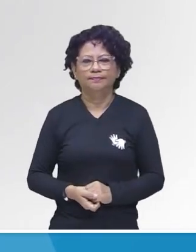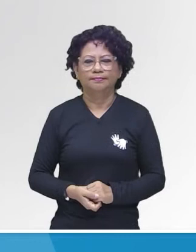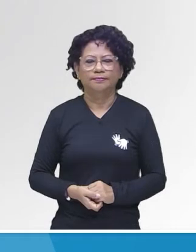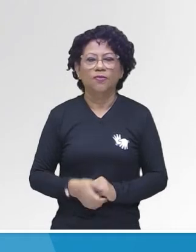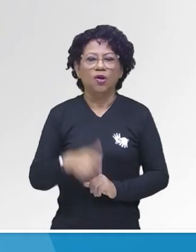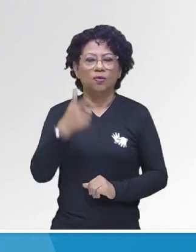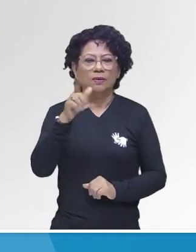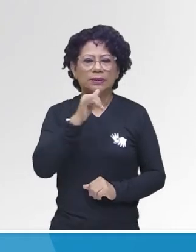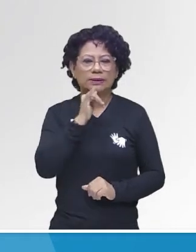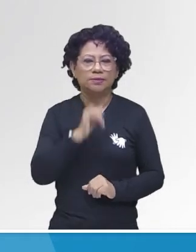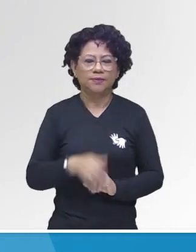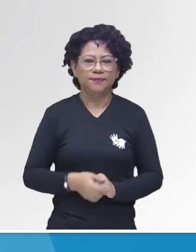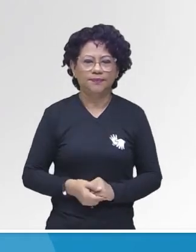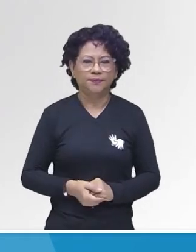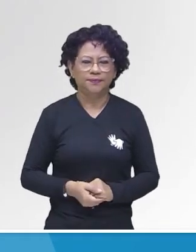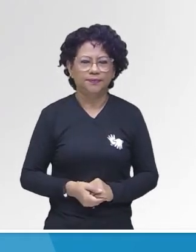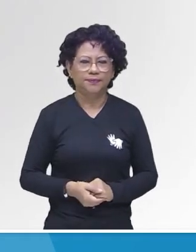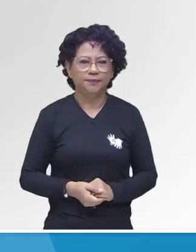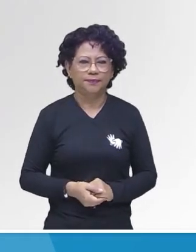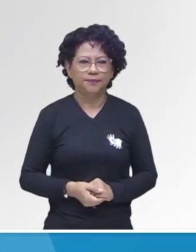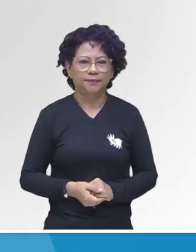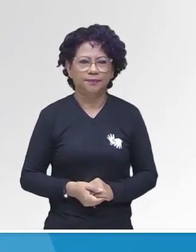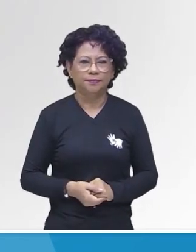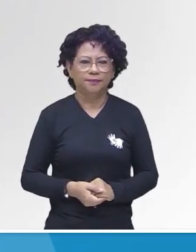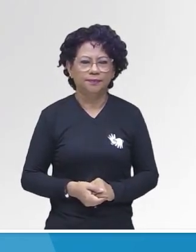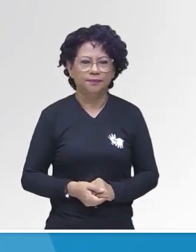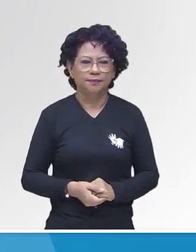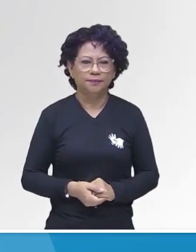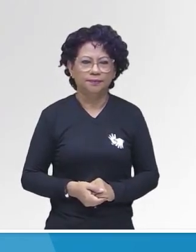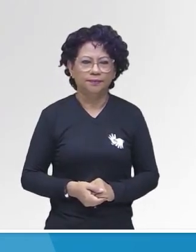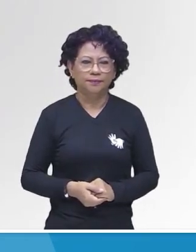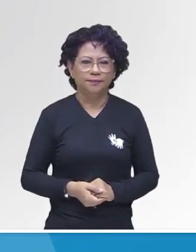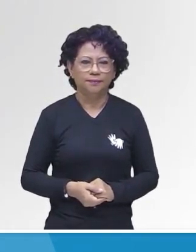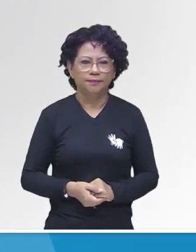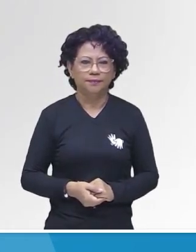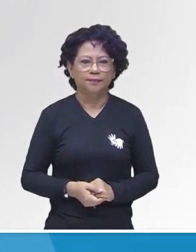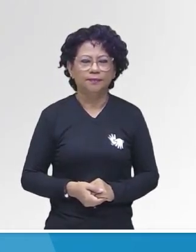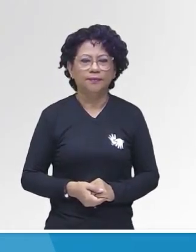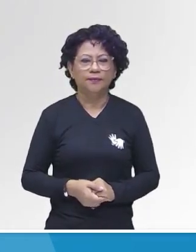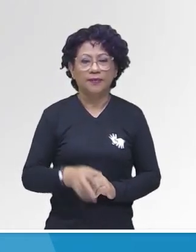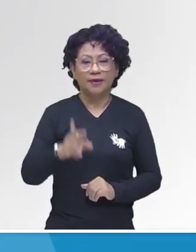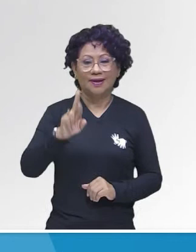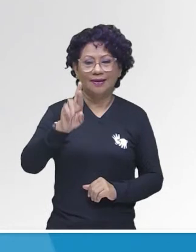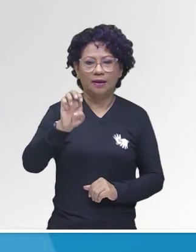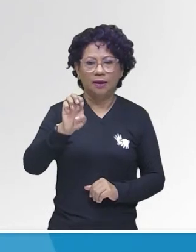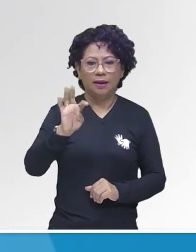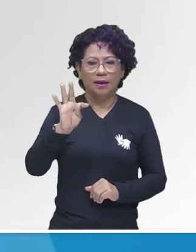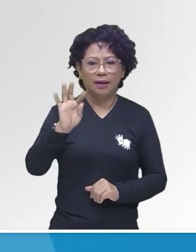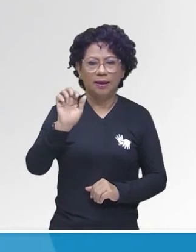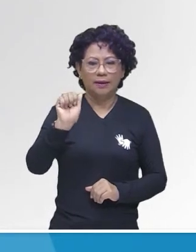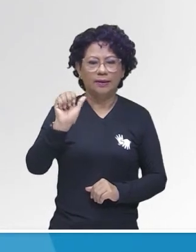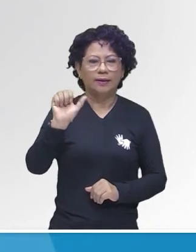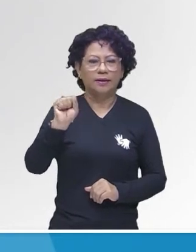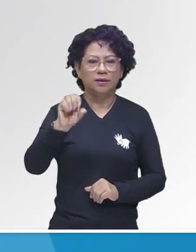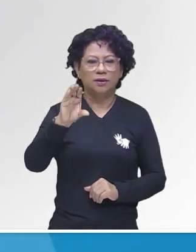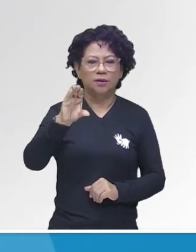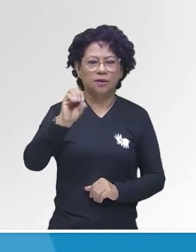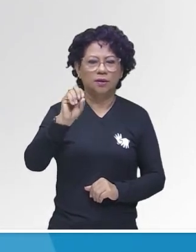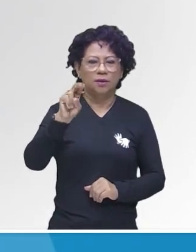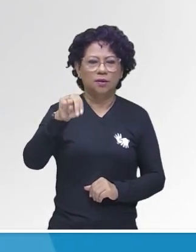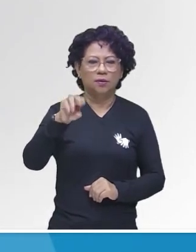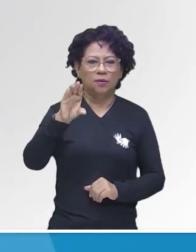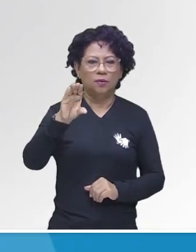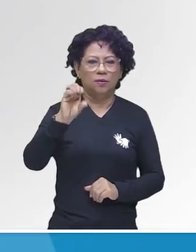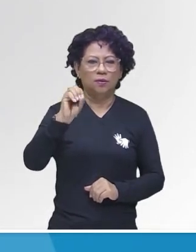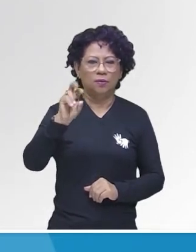então mais uma posição relativa aí das duas retas. Retas concorrentes. Temos aí, duas